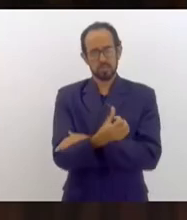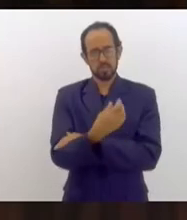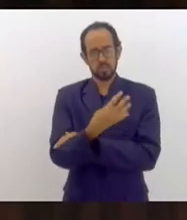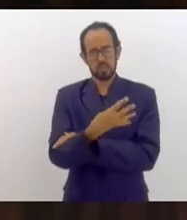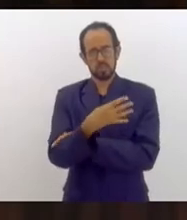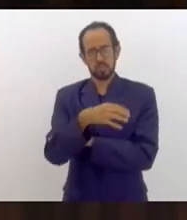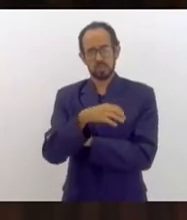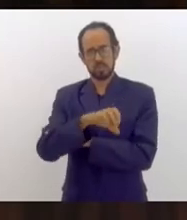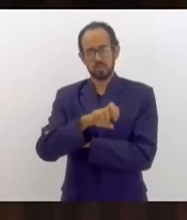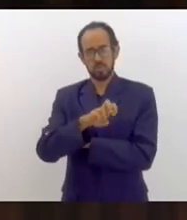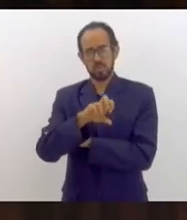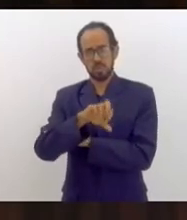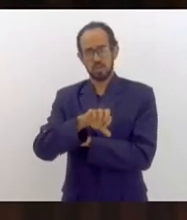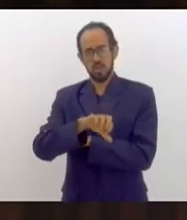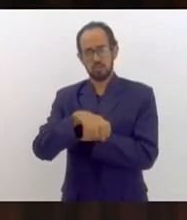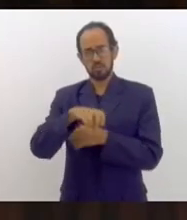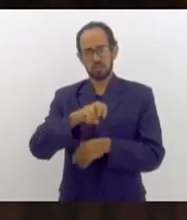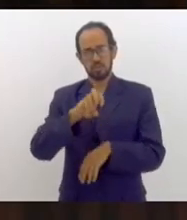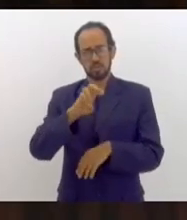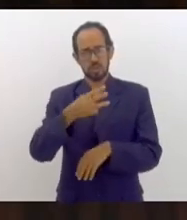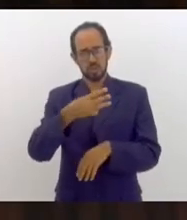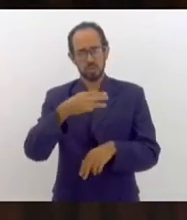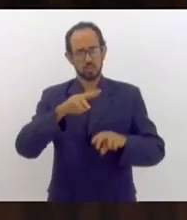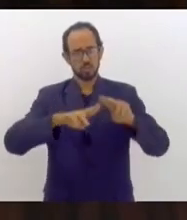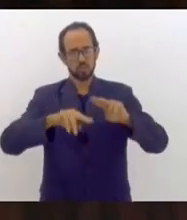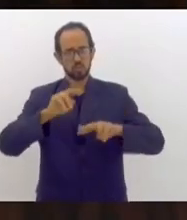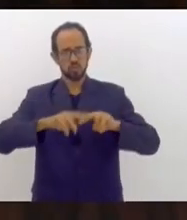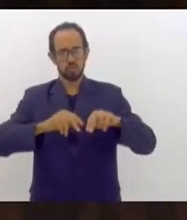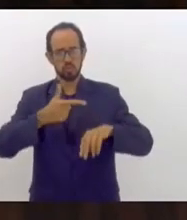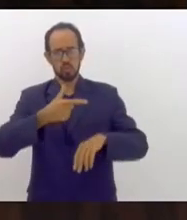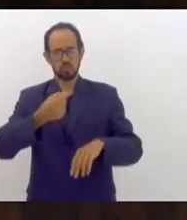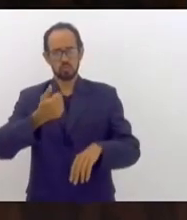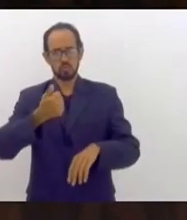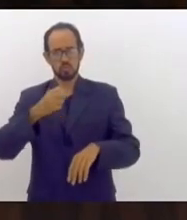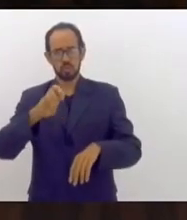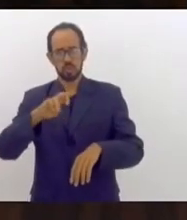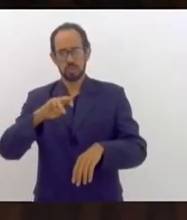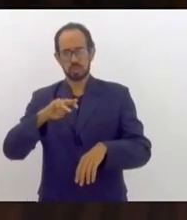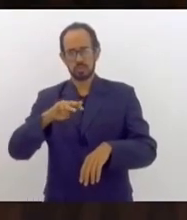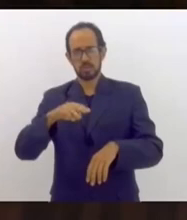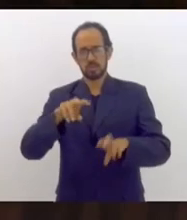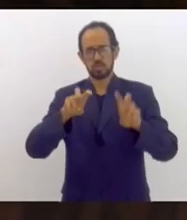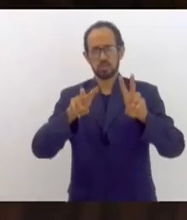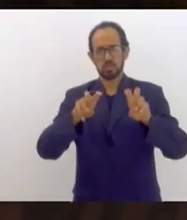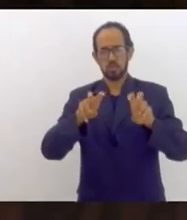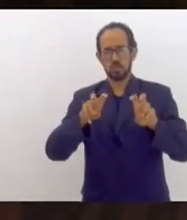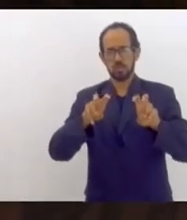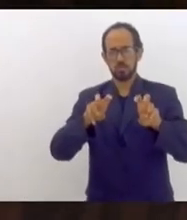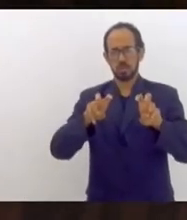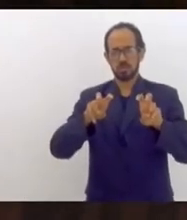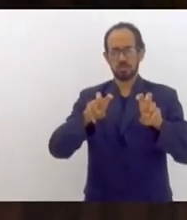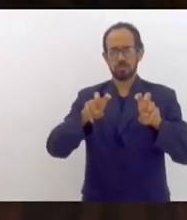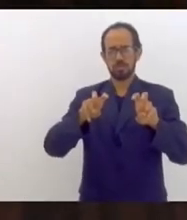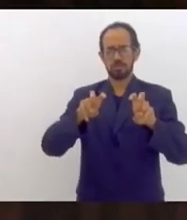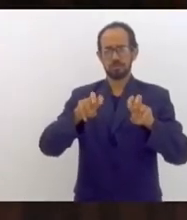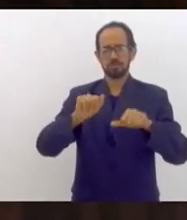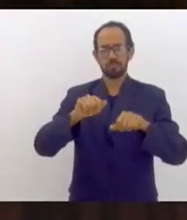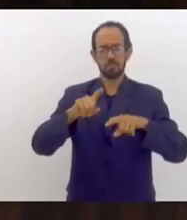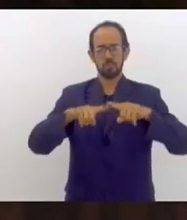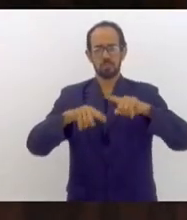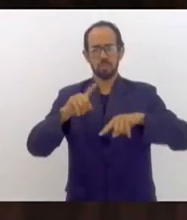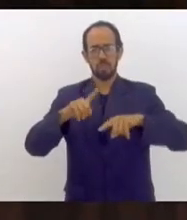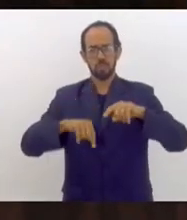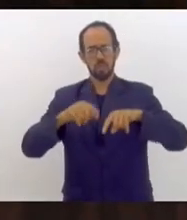6.459 de 3 de junho de 2013, que dispõe sobre o